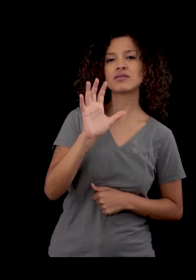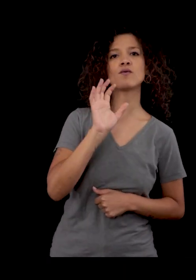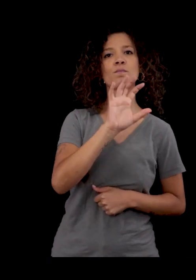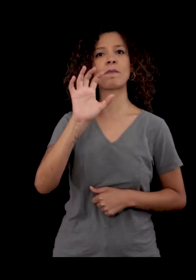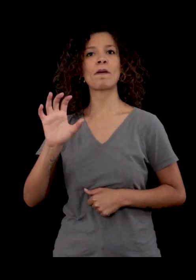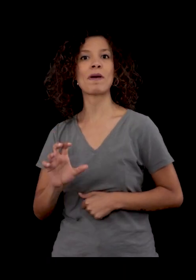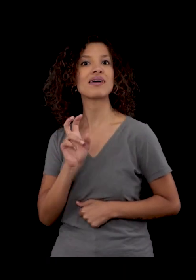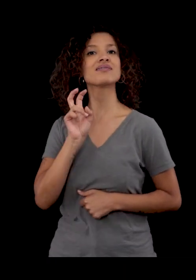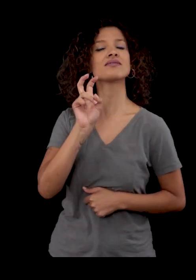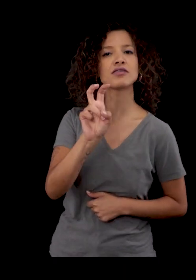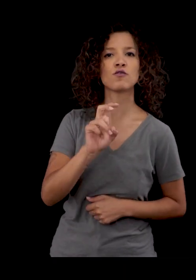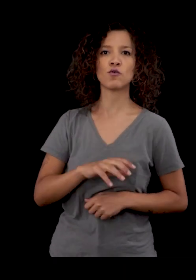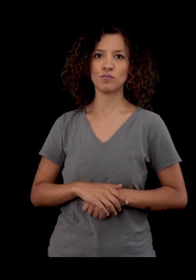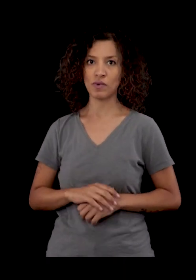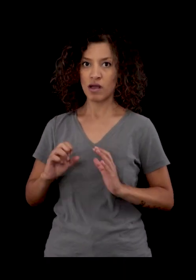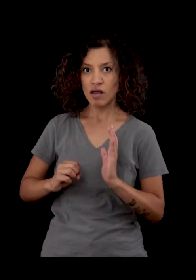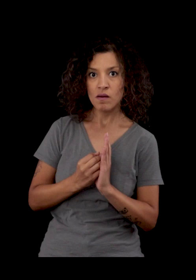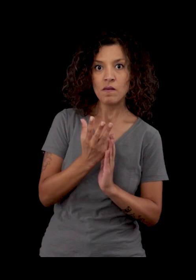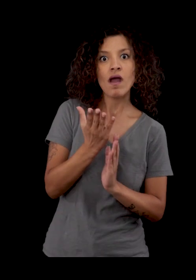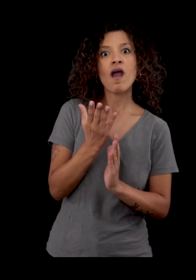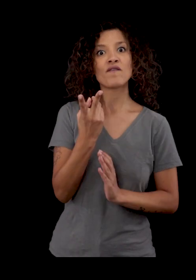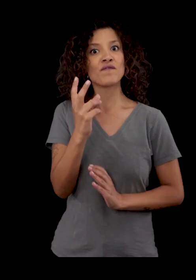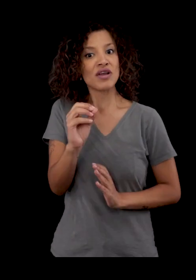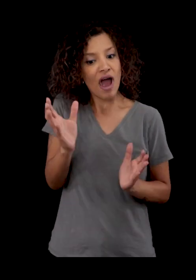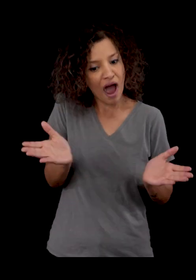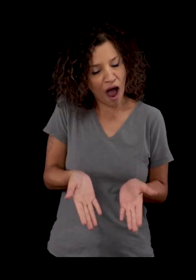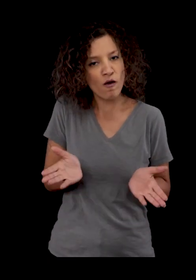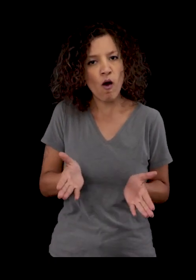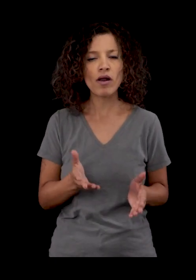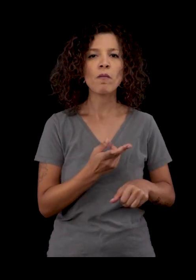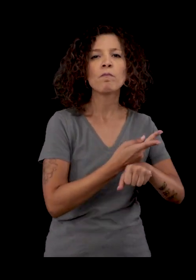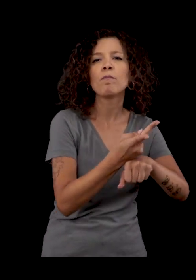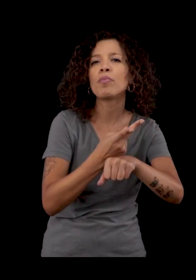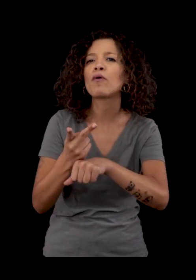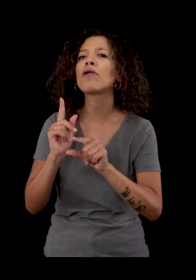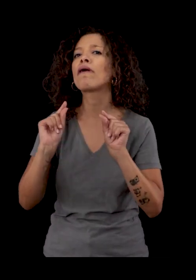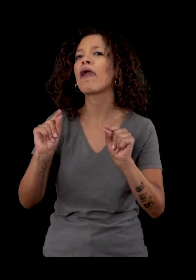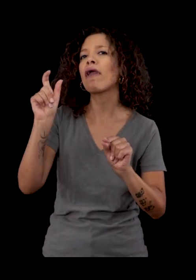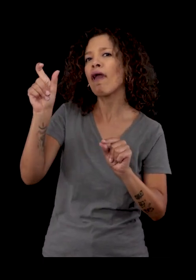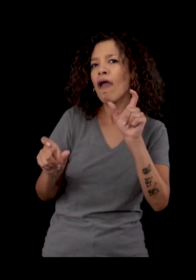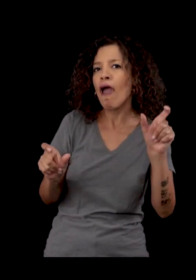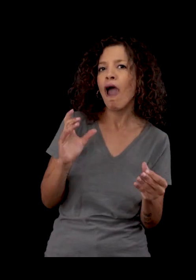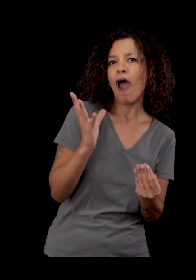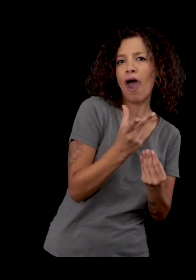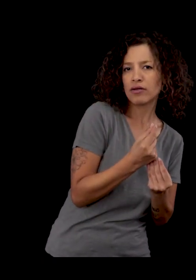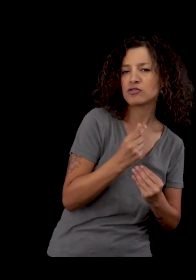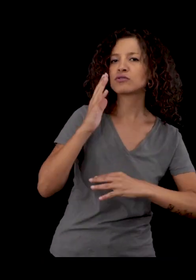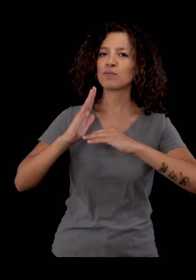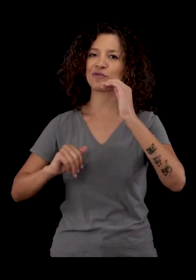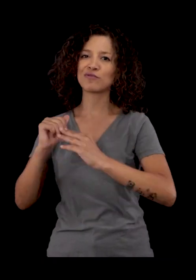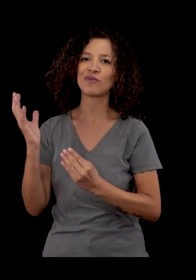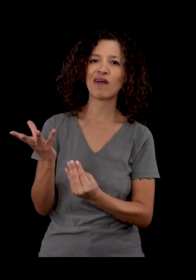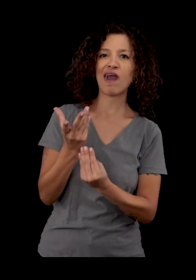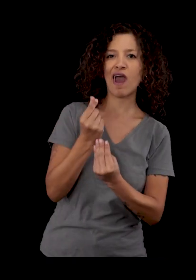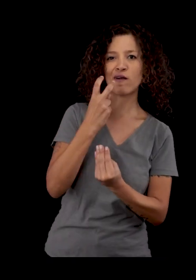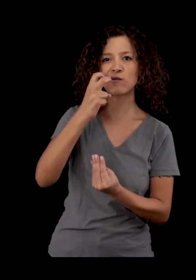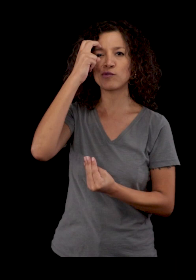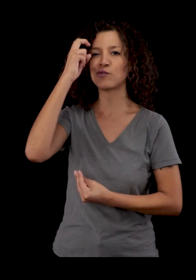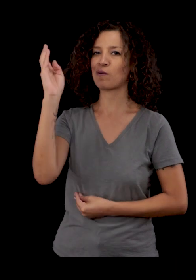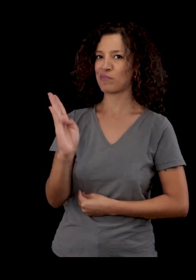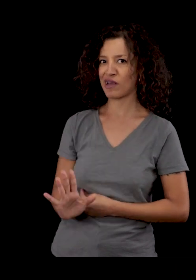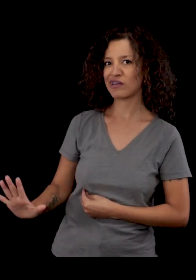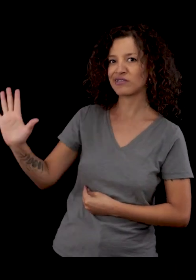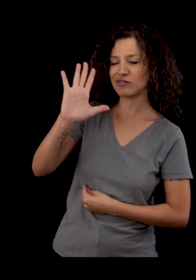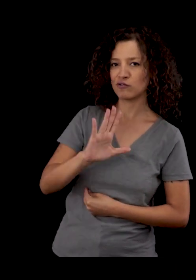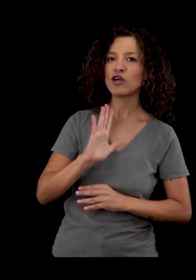Agora, em nossa 20ª edição, saímos em busca de artistas e produtores de arte e cultura brasileiras que querem